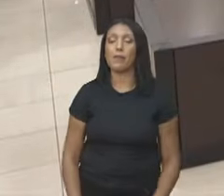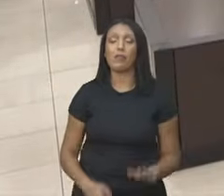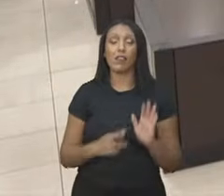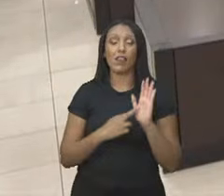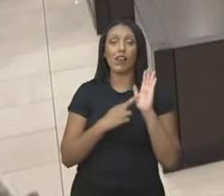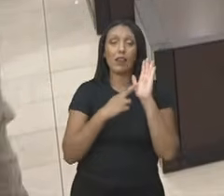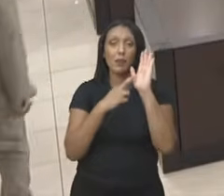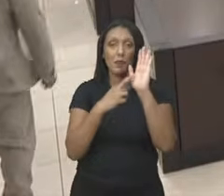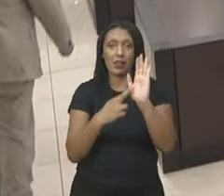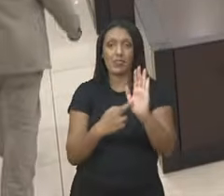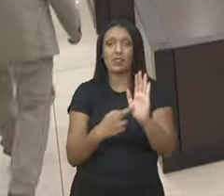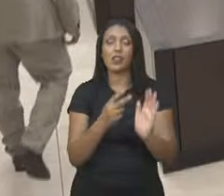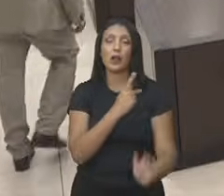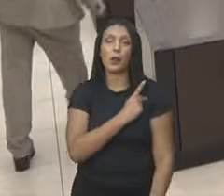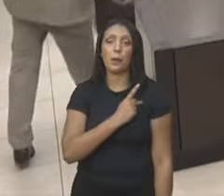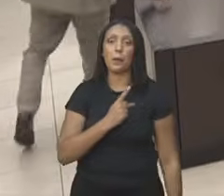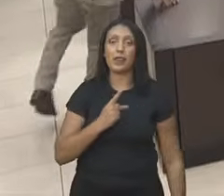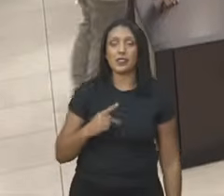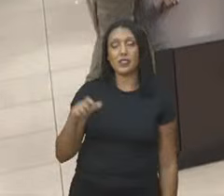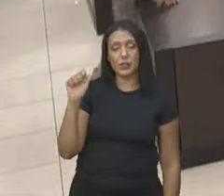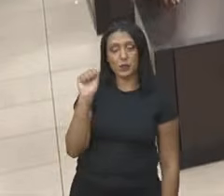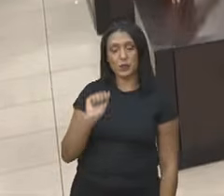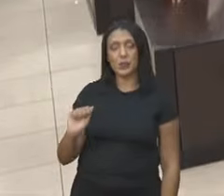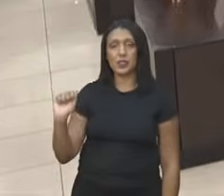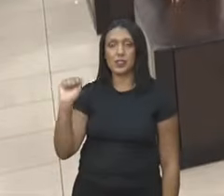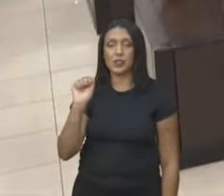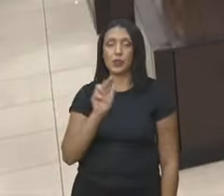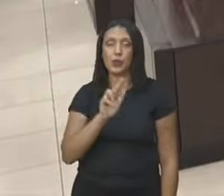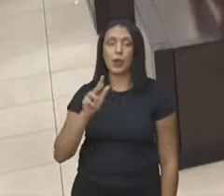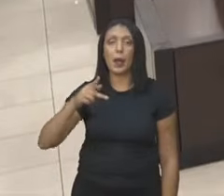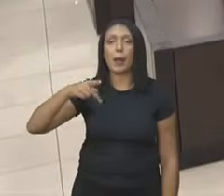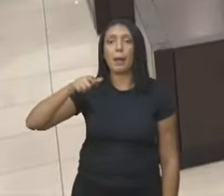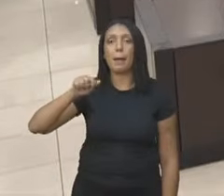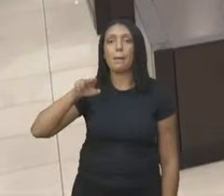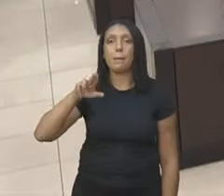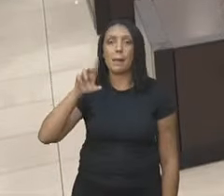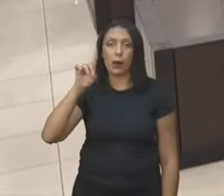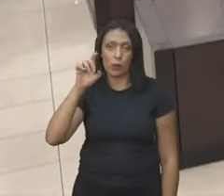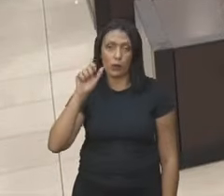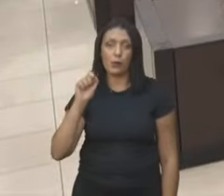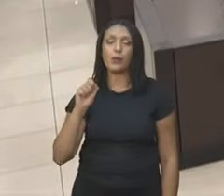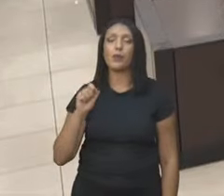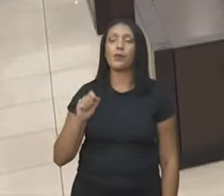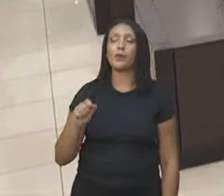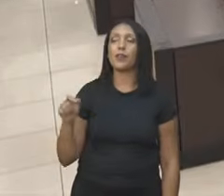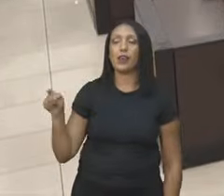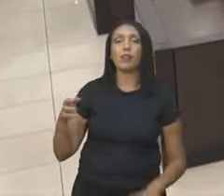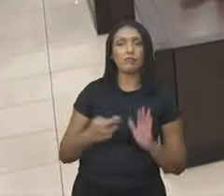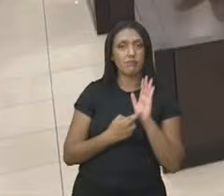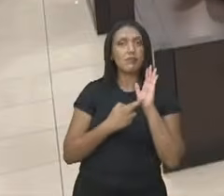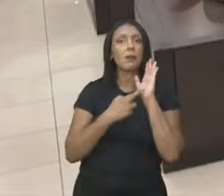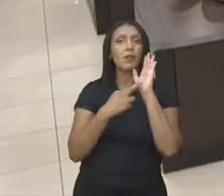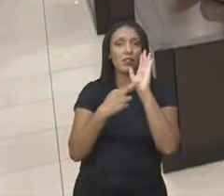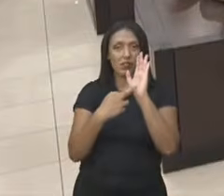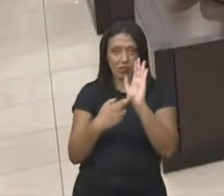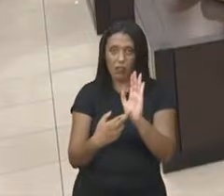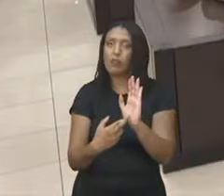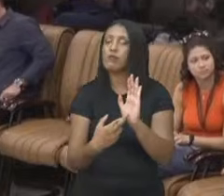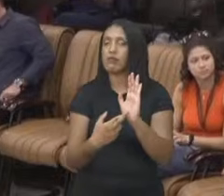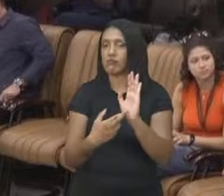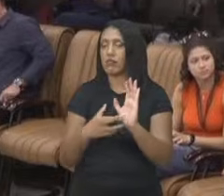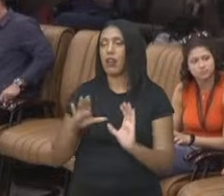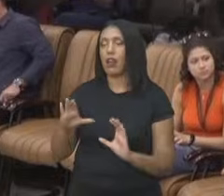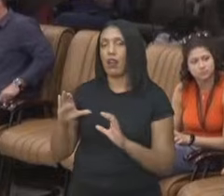Representando o presidente Paulo Fernandes, que não pôde estar aqui, mas está o Marcelino e está aí toda